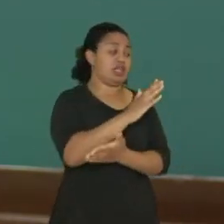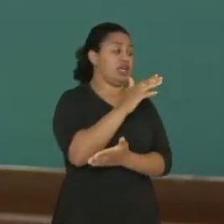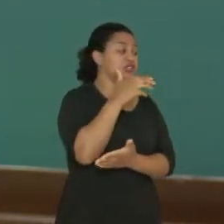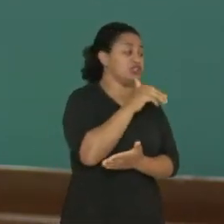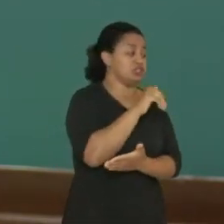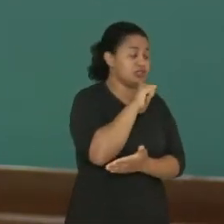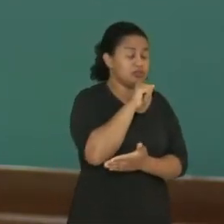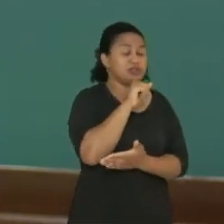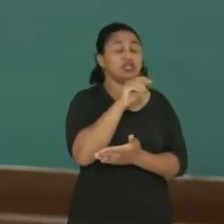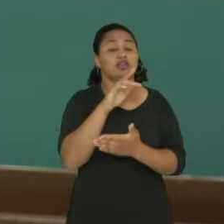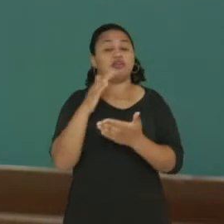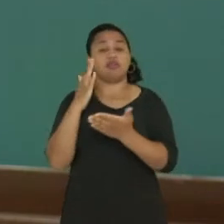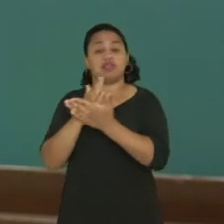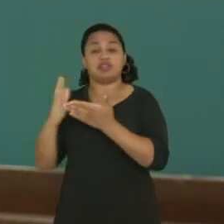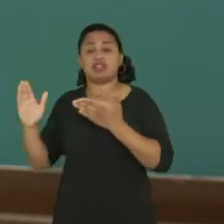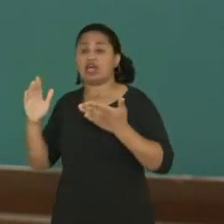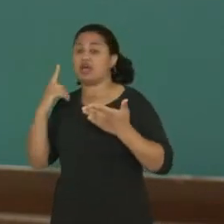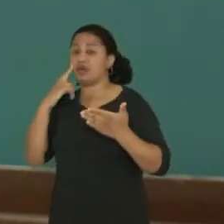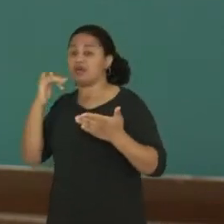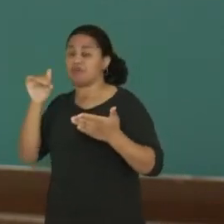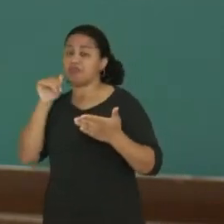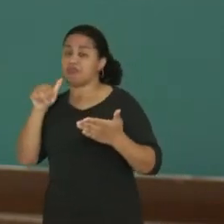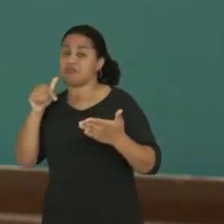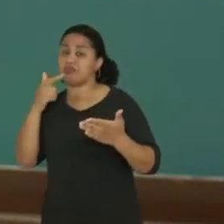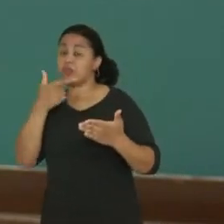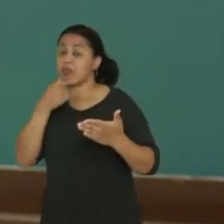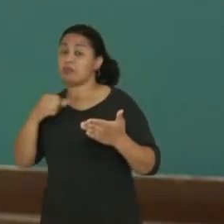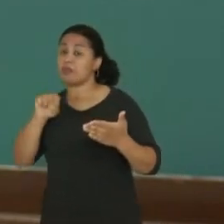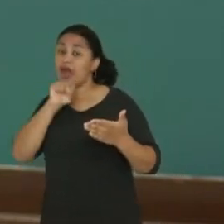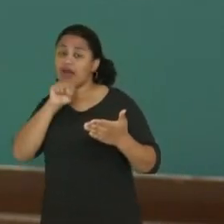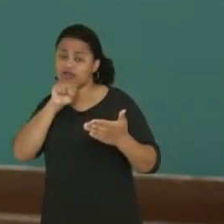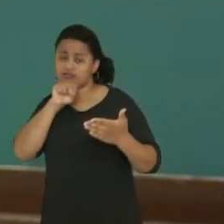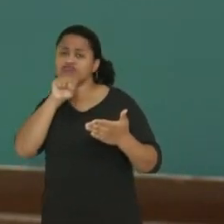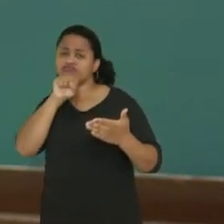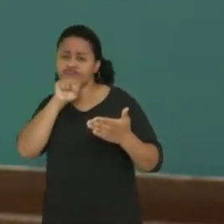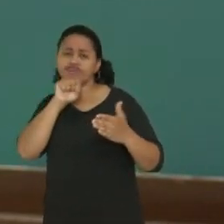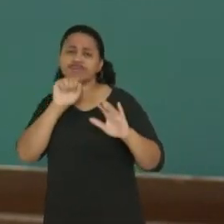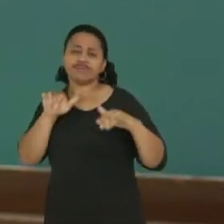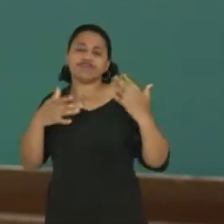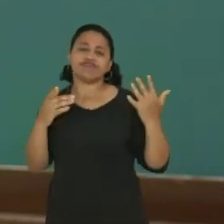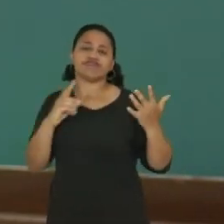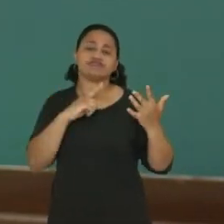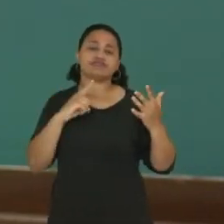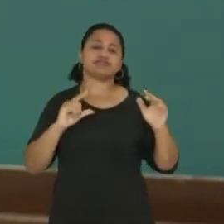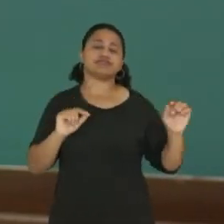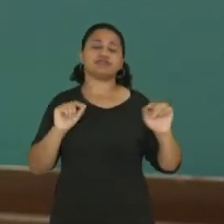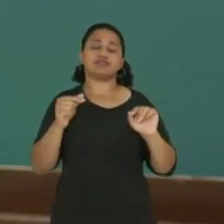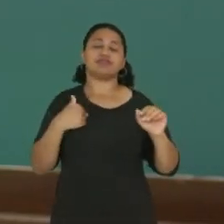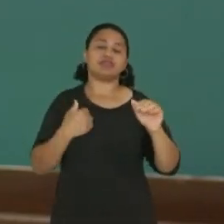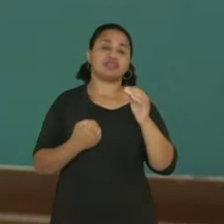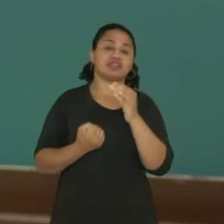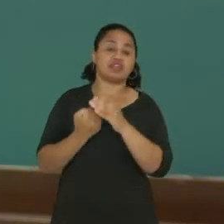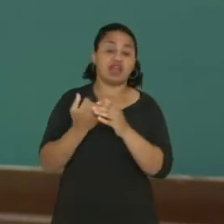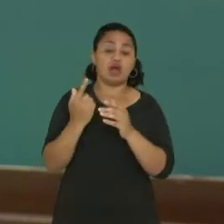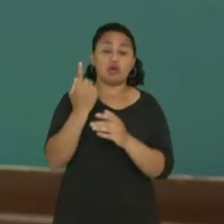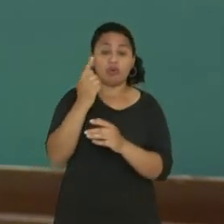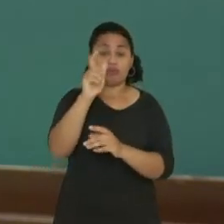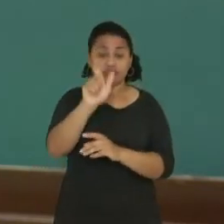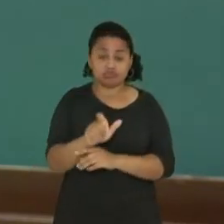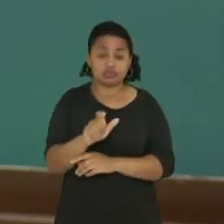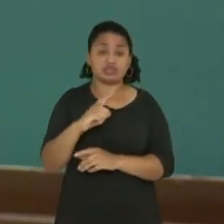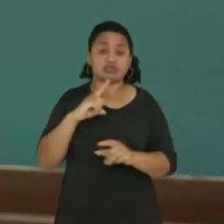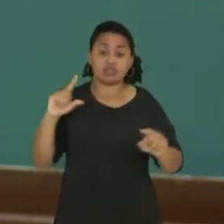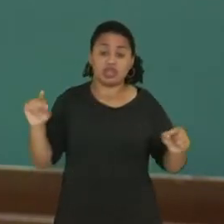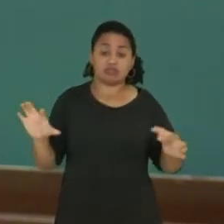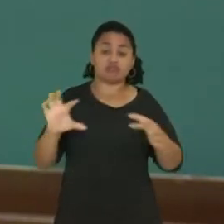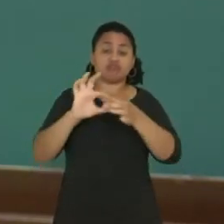pai. Então, existe na questão... Quando vai formar um indivíduo, existe um